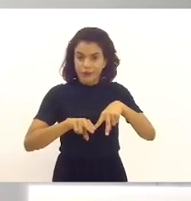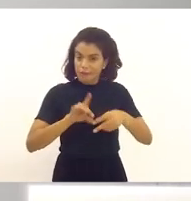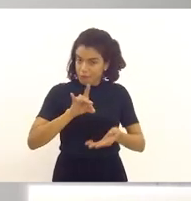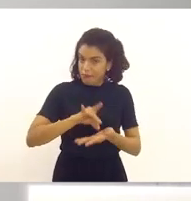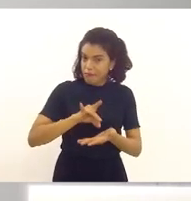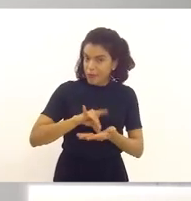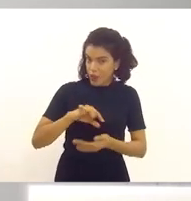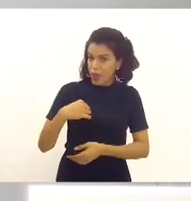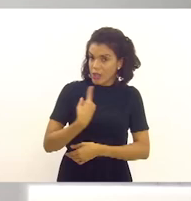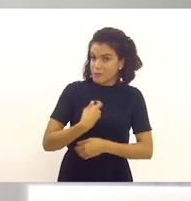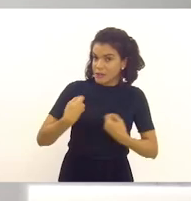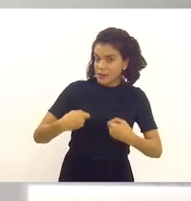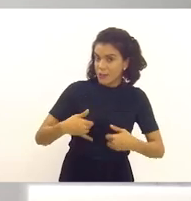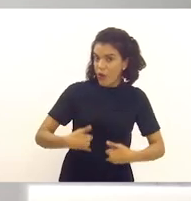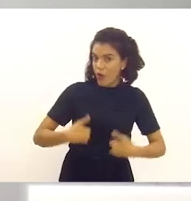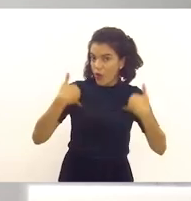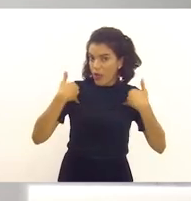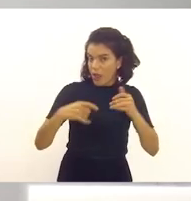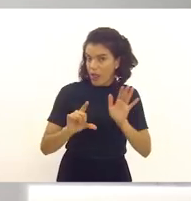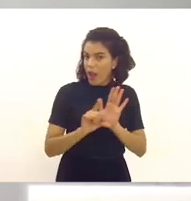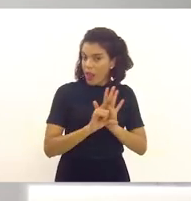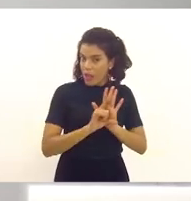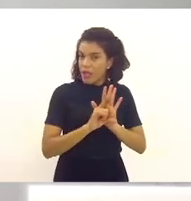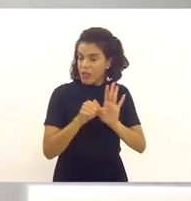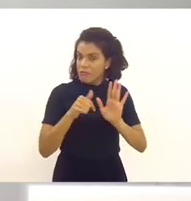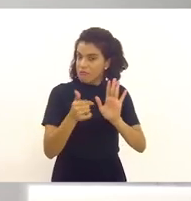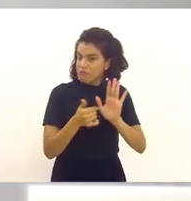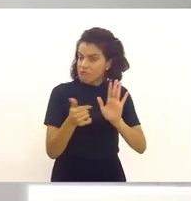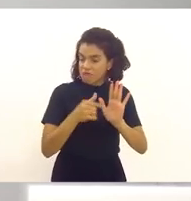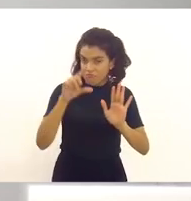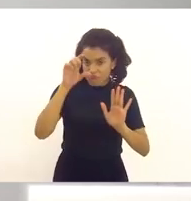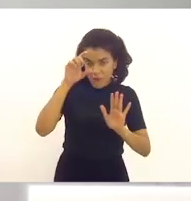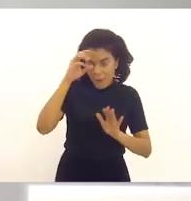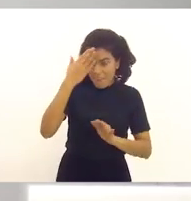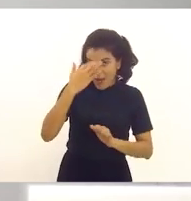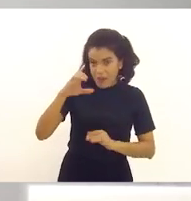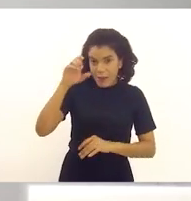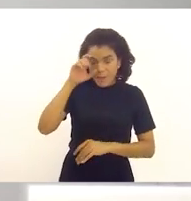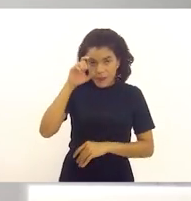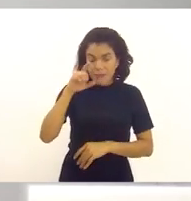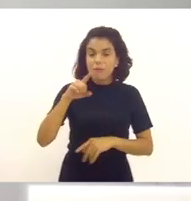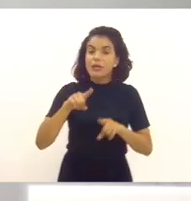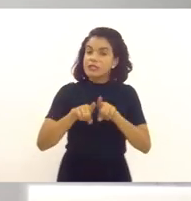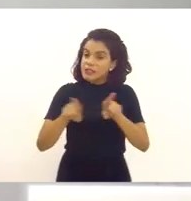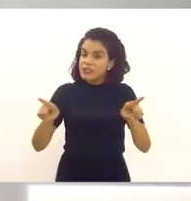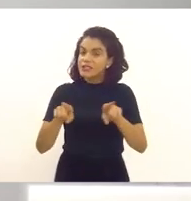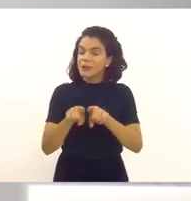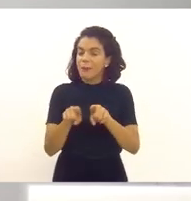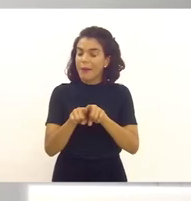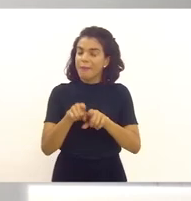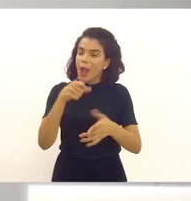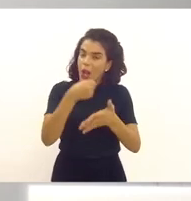a gente deve se orgulhar muito da lei que a gente tem na mesma medida em que a gente precisa lutar muito para que ela seja